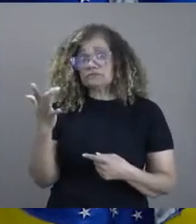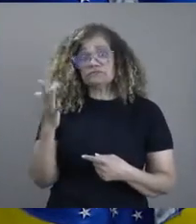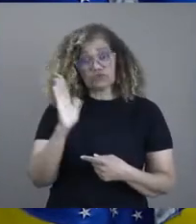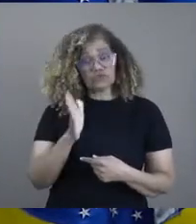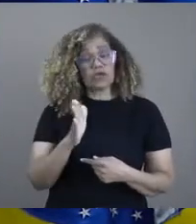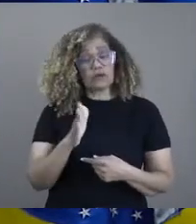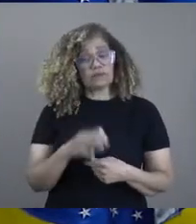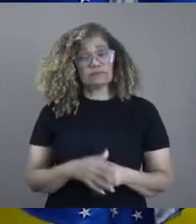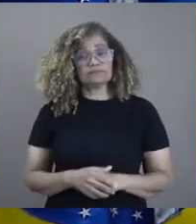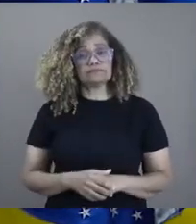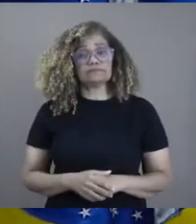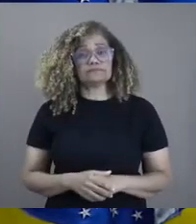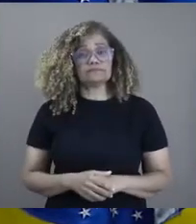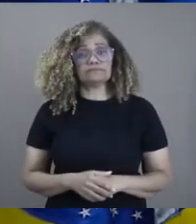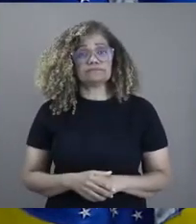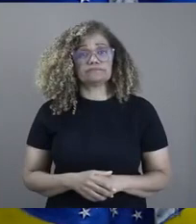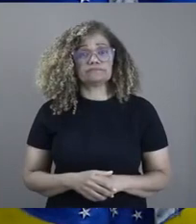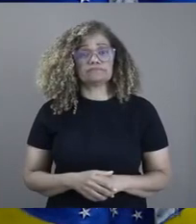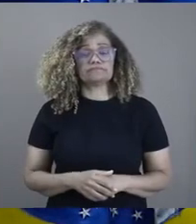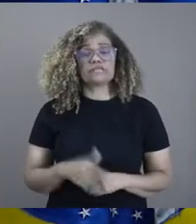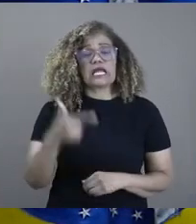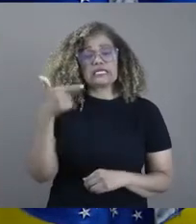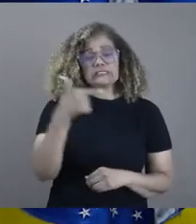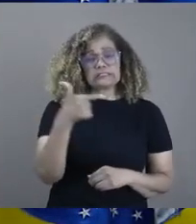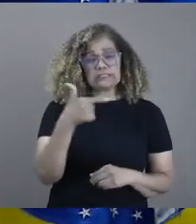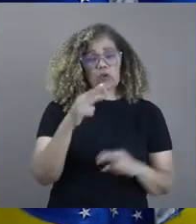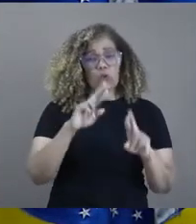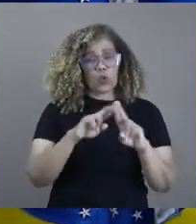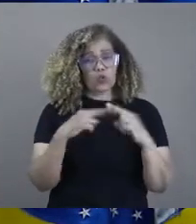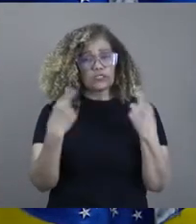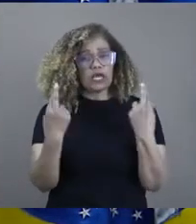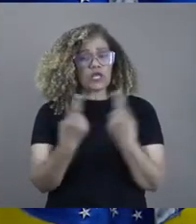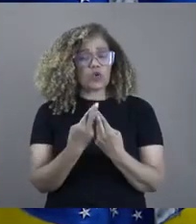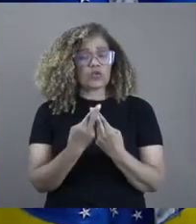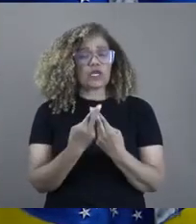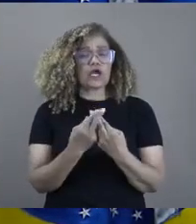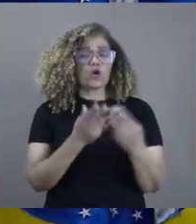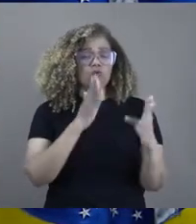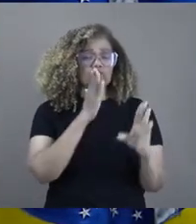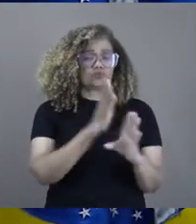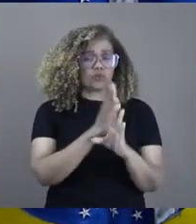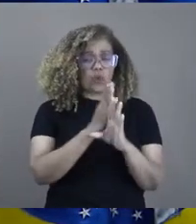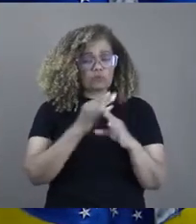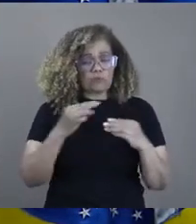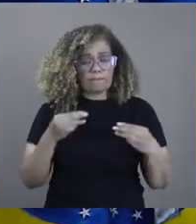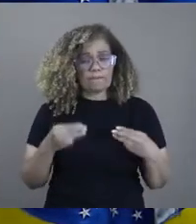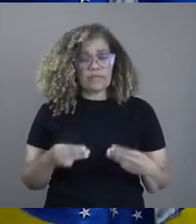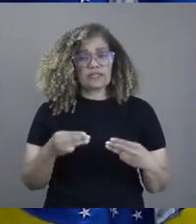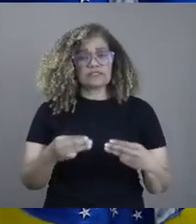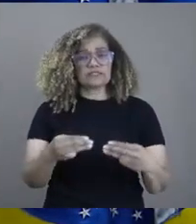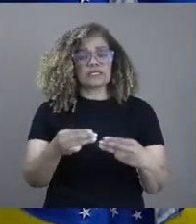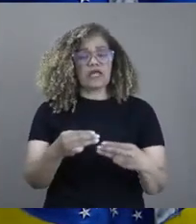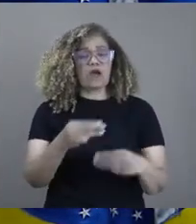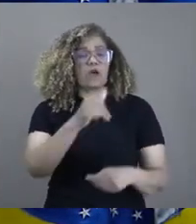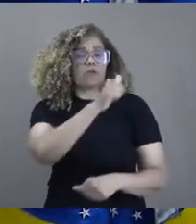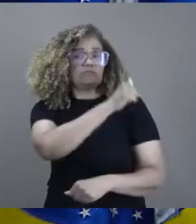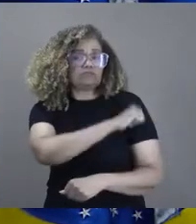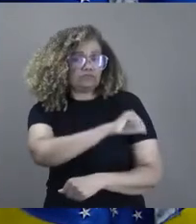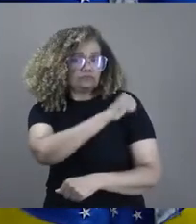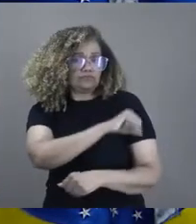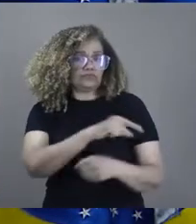mesmo na segunda sessão do encontro ministerial do Rio de